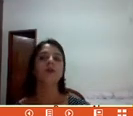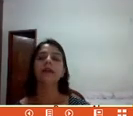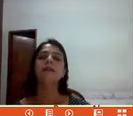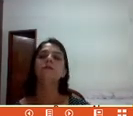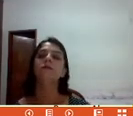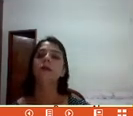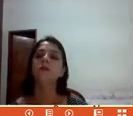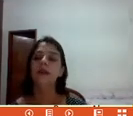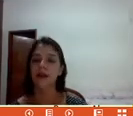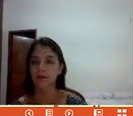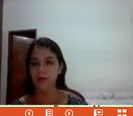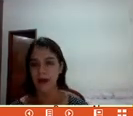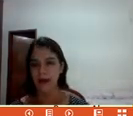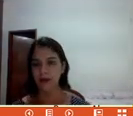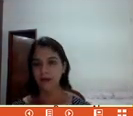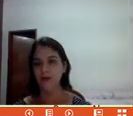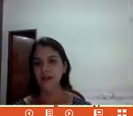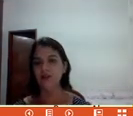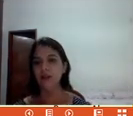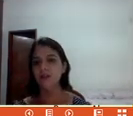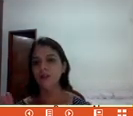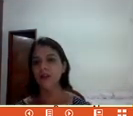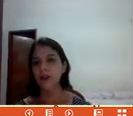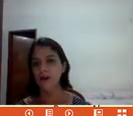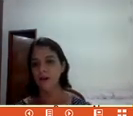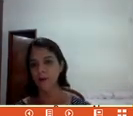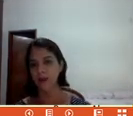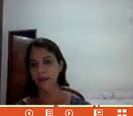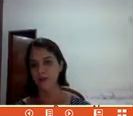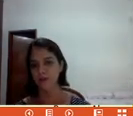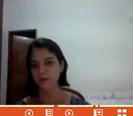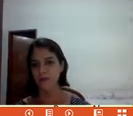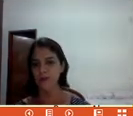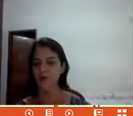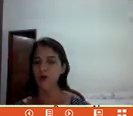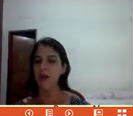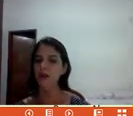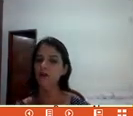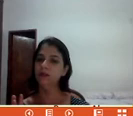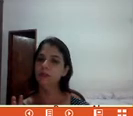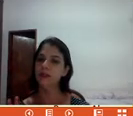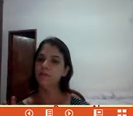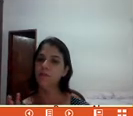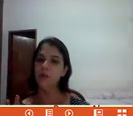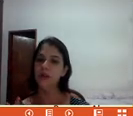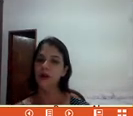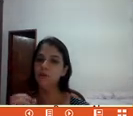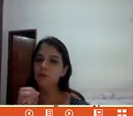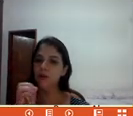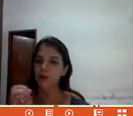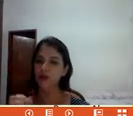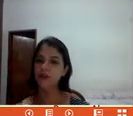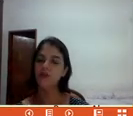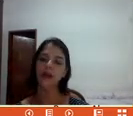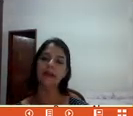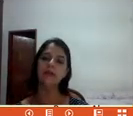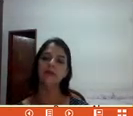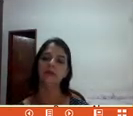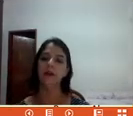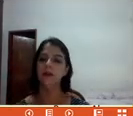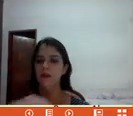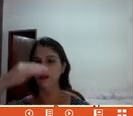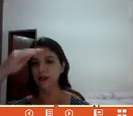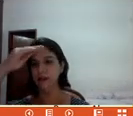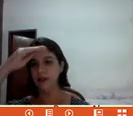de articulação também é um detalhe bem bacana, porque às vezes o sinal é o mesmo. Porém, quando você muda o ponto de